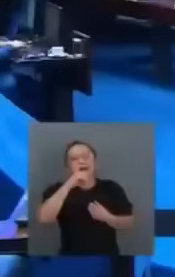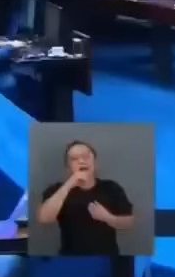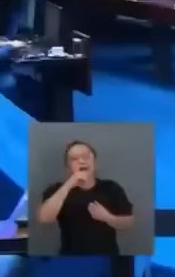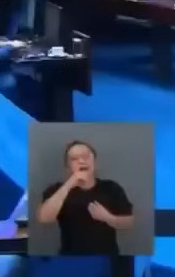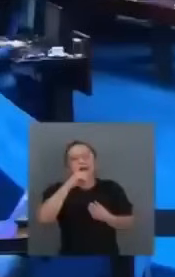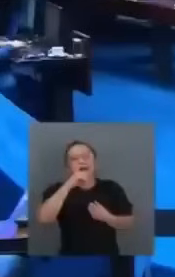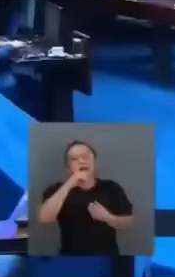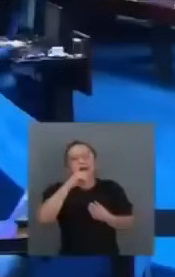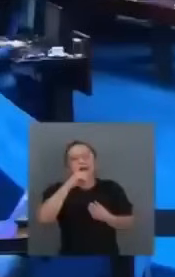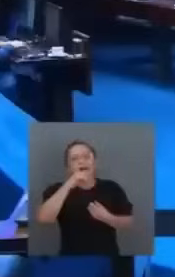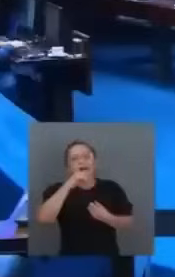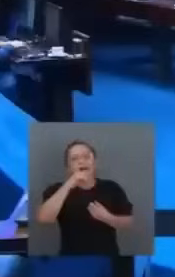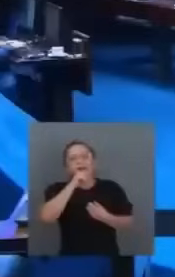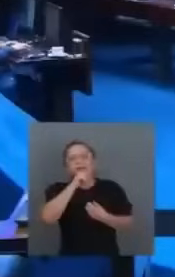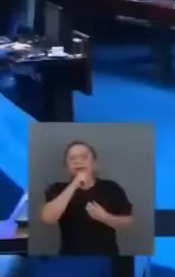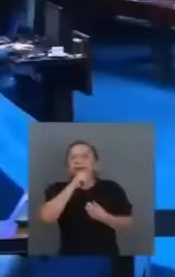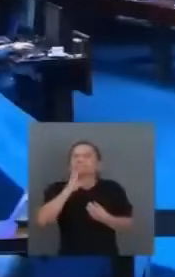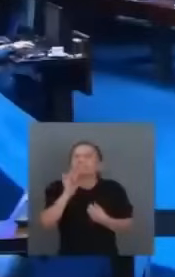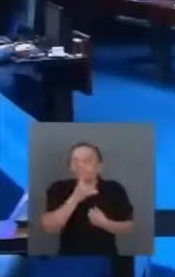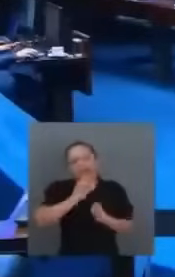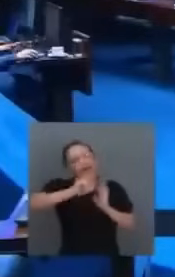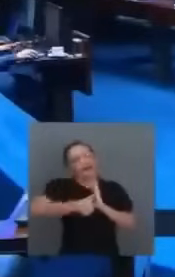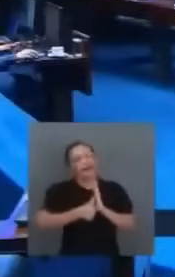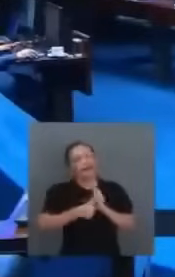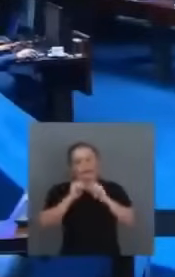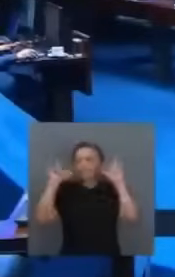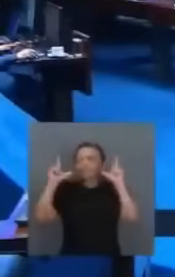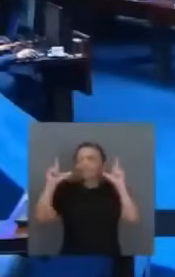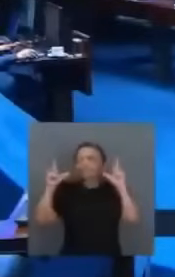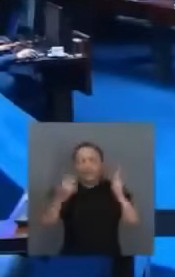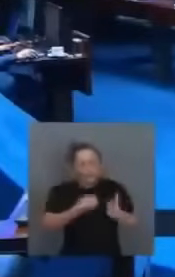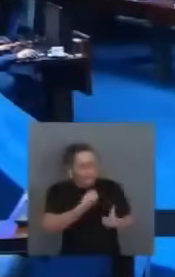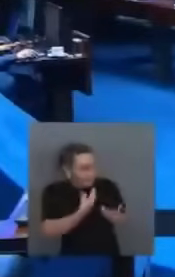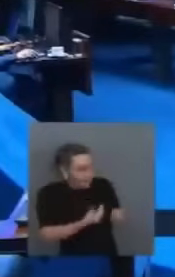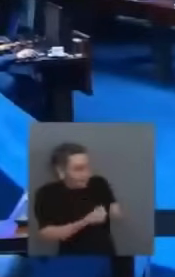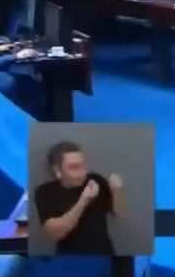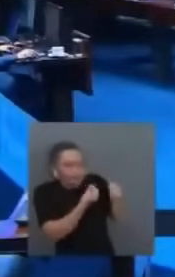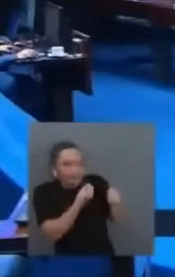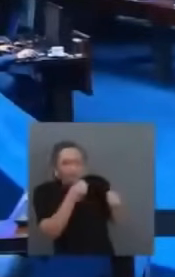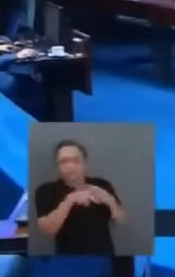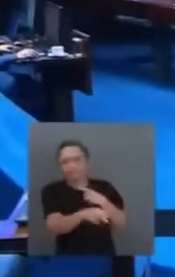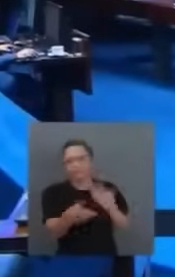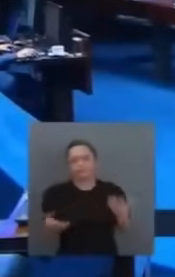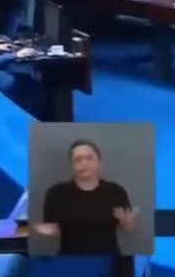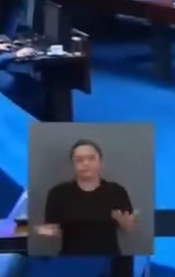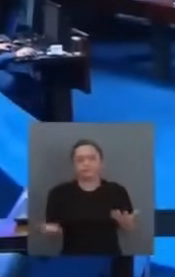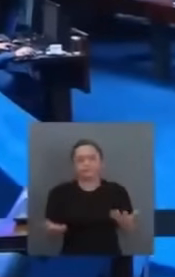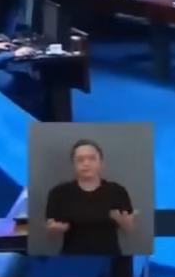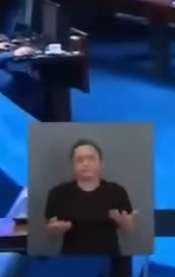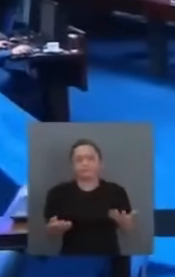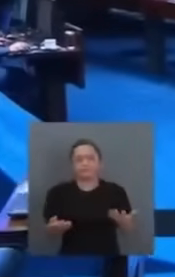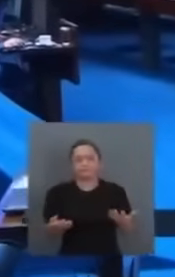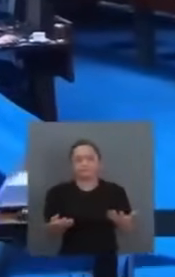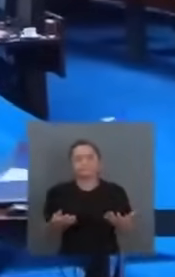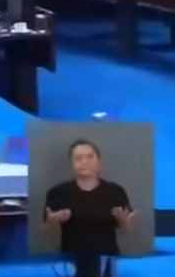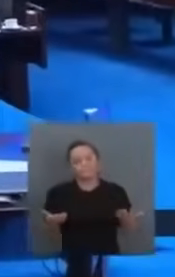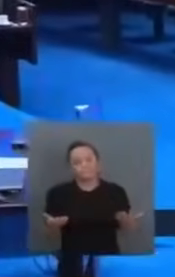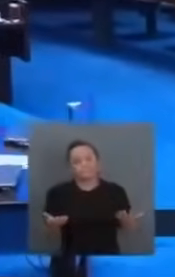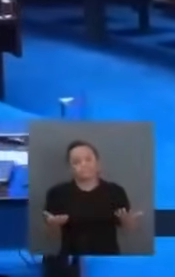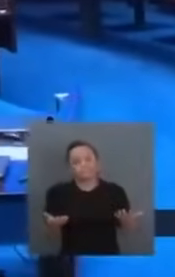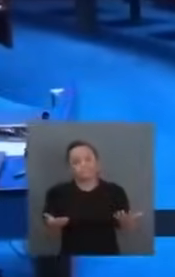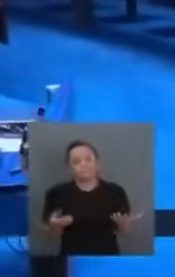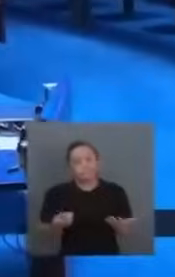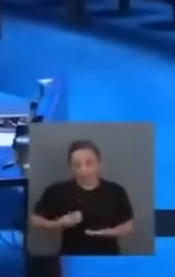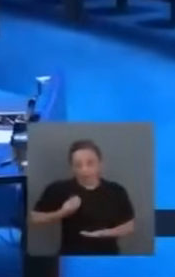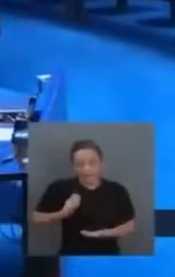E a senhora, faria o mesmo? A preciosidade da vida que havia interrompido. A história do